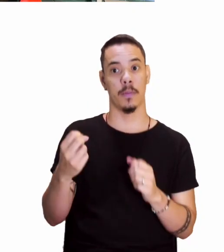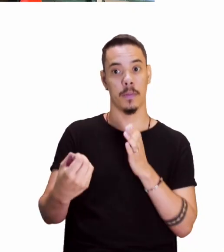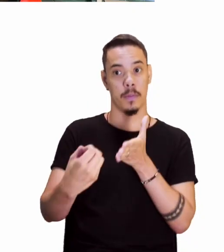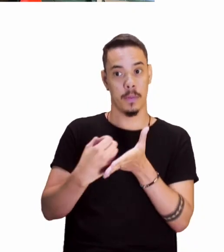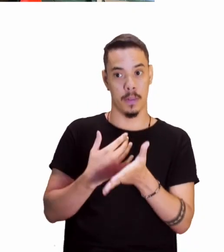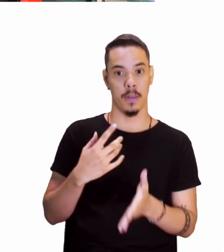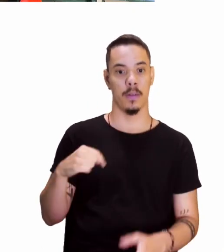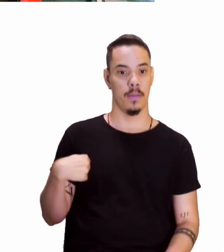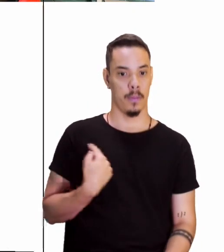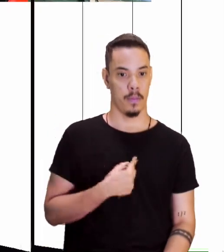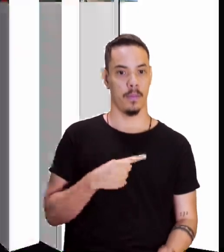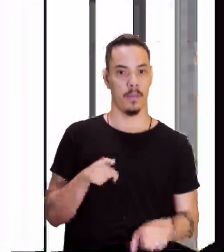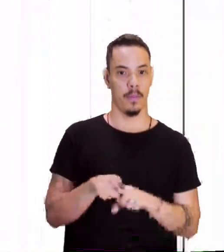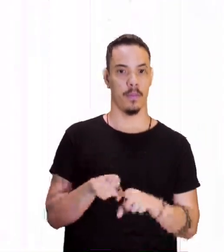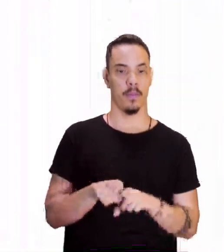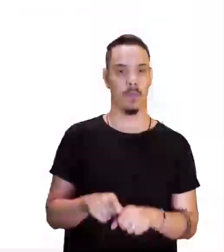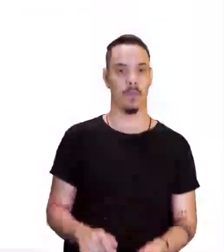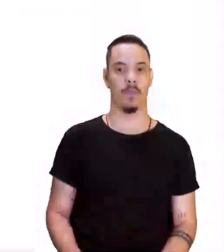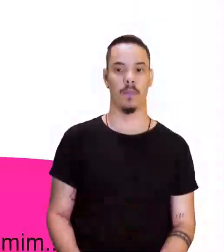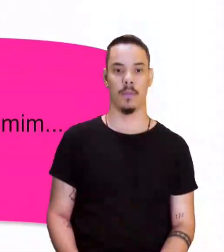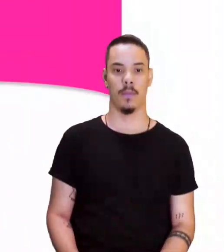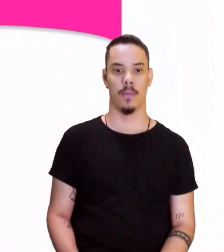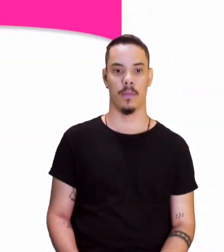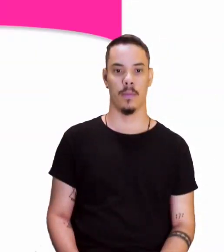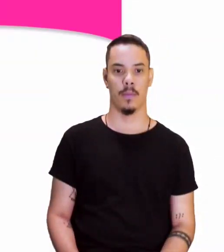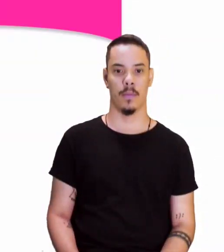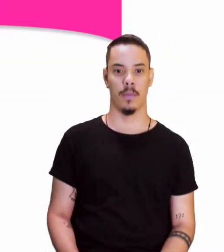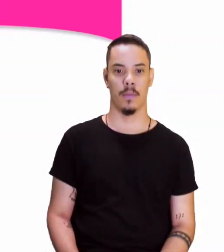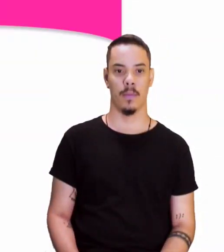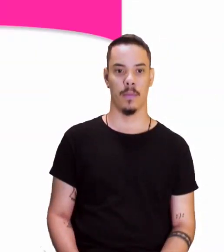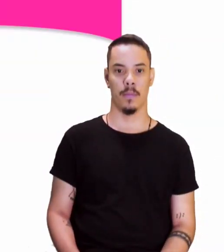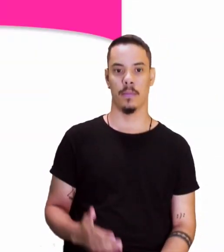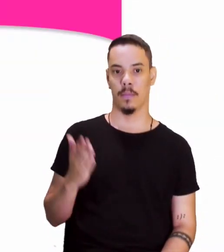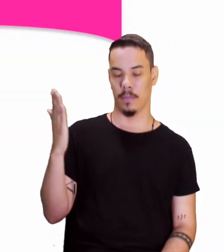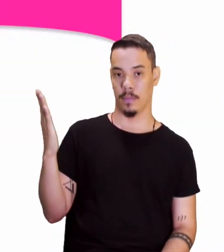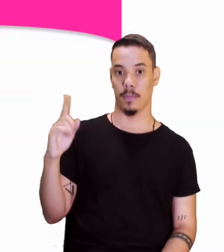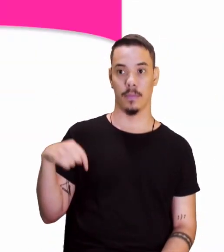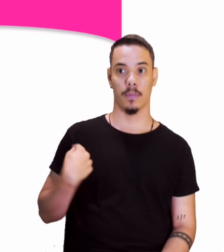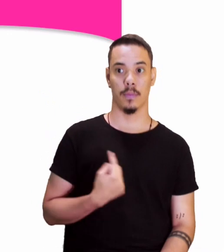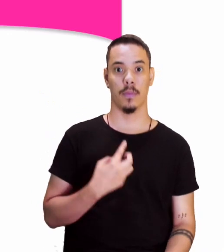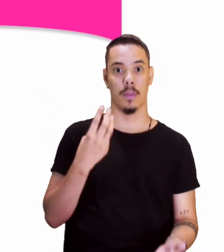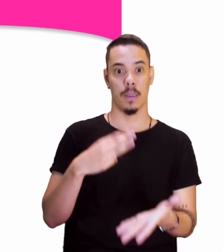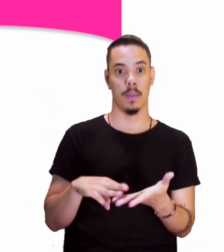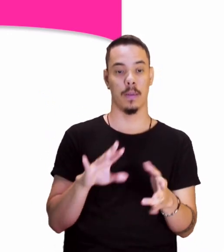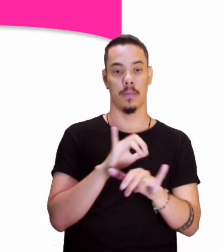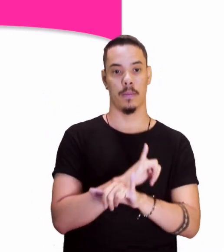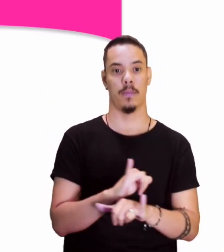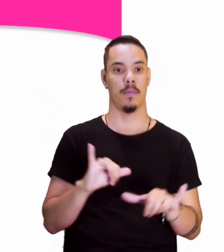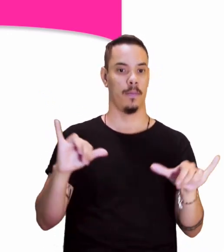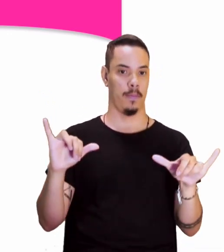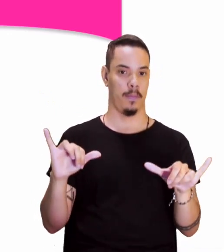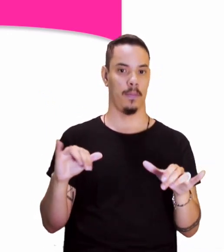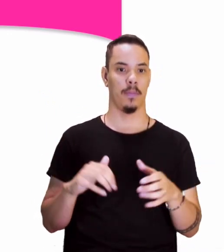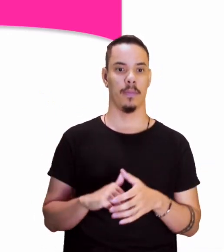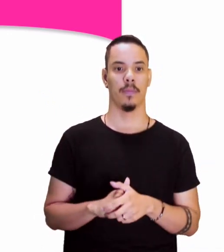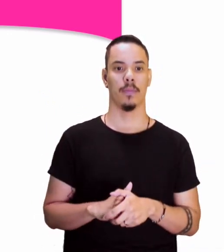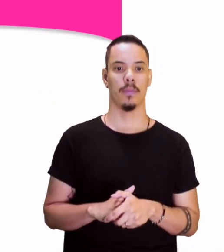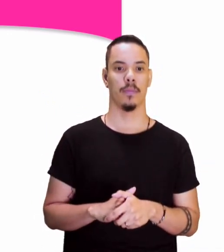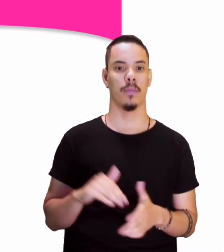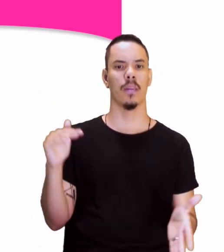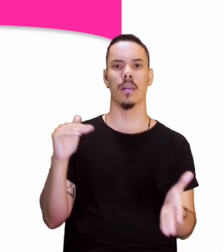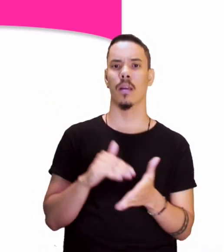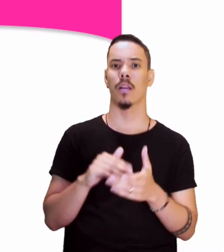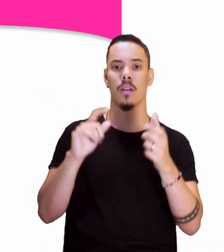tá certo? E finalizando aqui com a nossa mensagem, tá certo? Vamos lá!